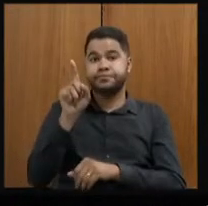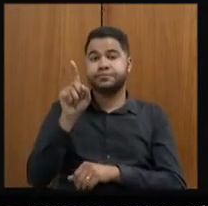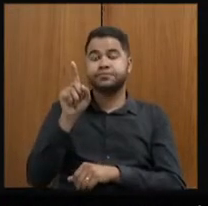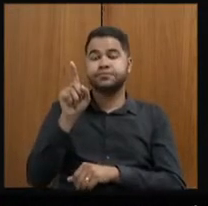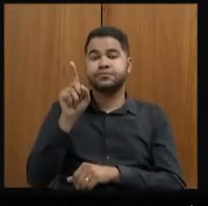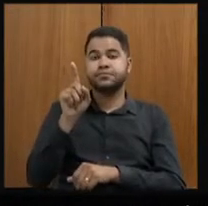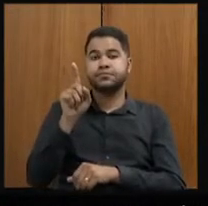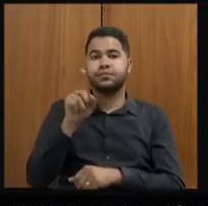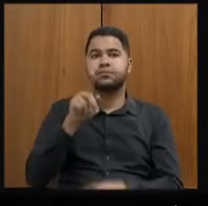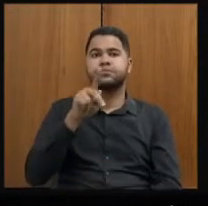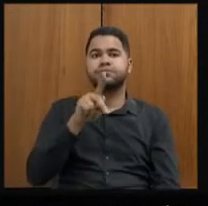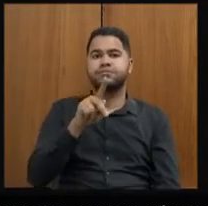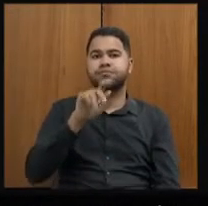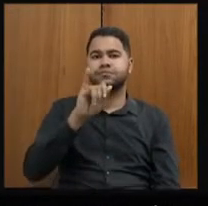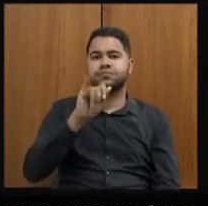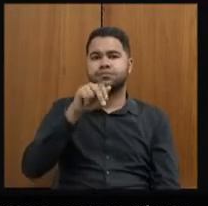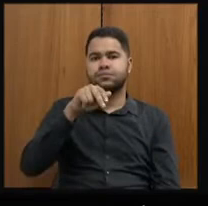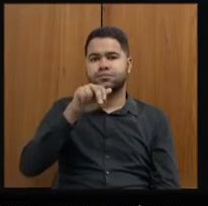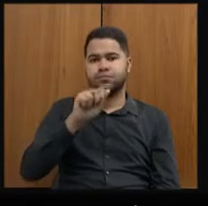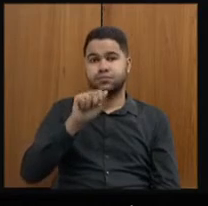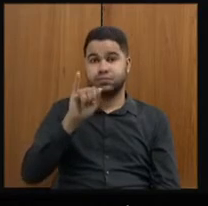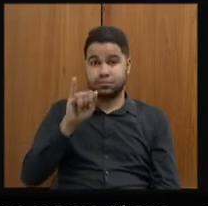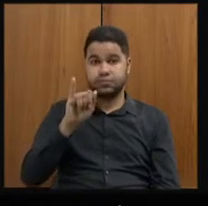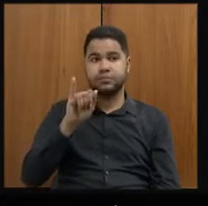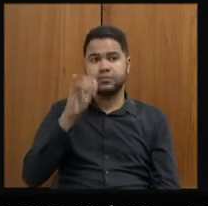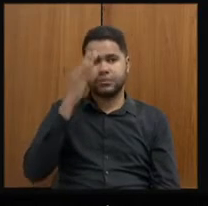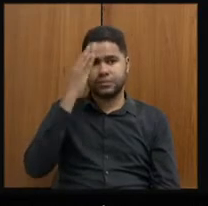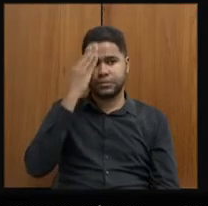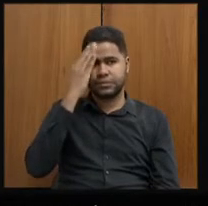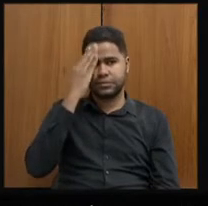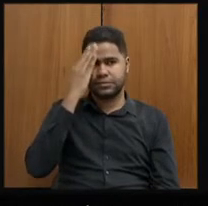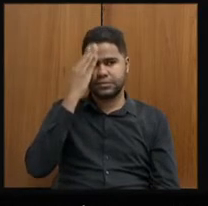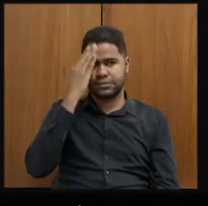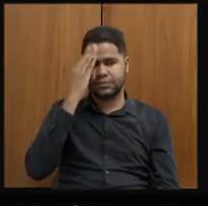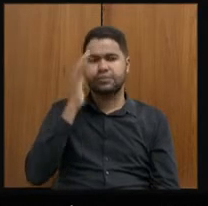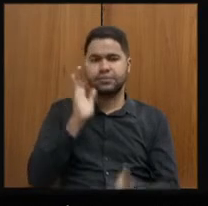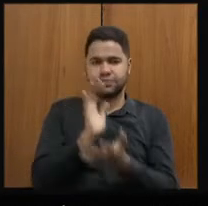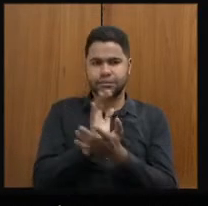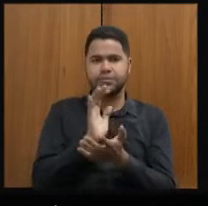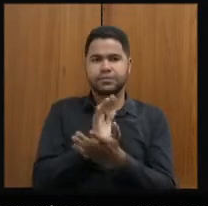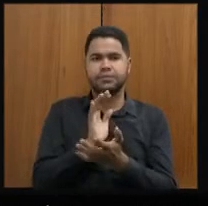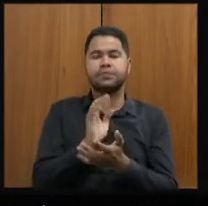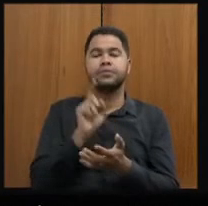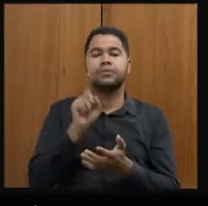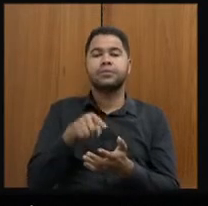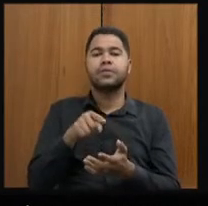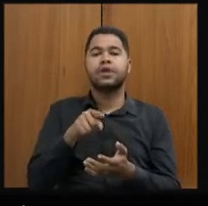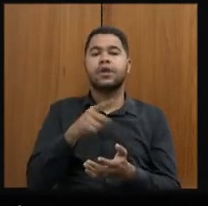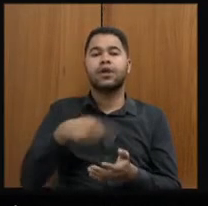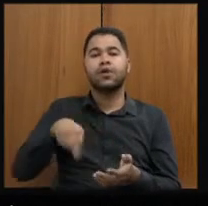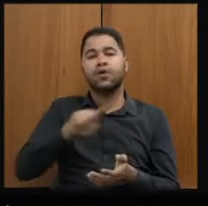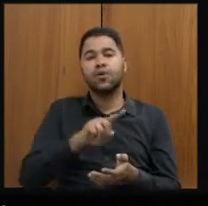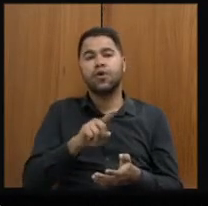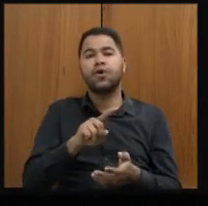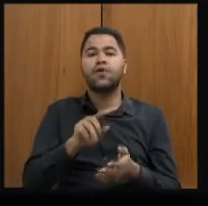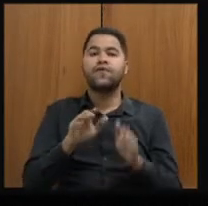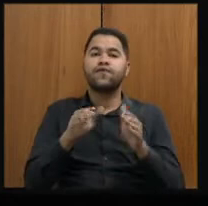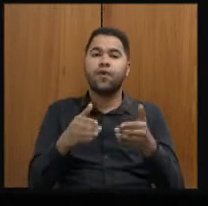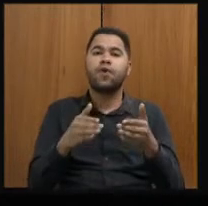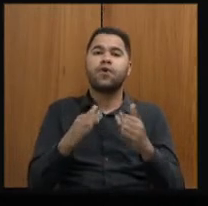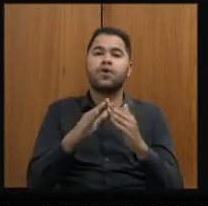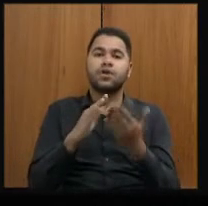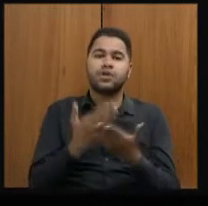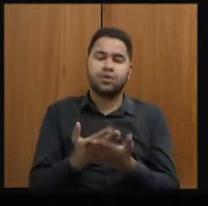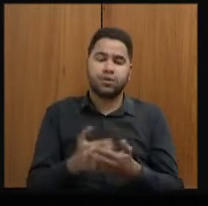do Pinay nós sabemos que uma parte da agricultura do do produção da Agricultura Familiar ela é voltada para as escolas